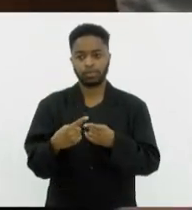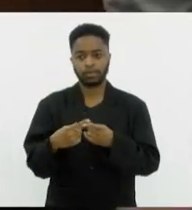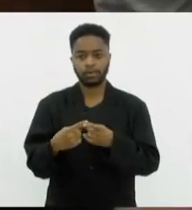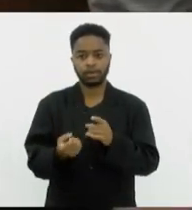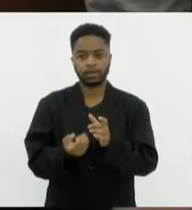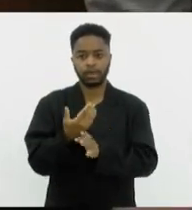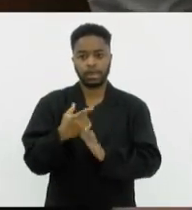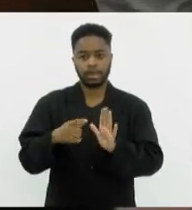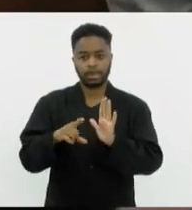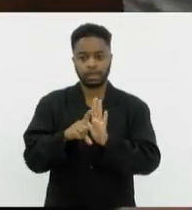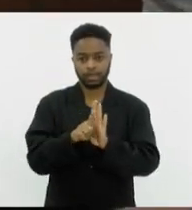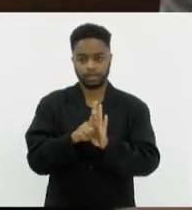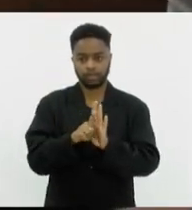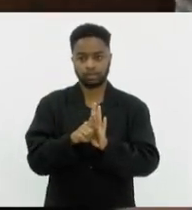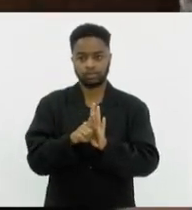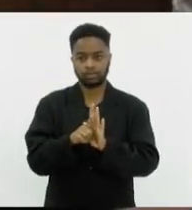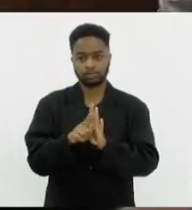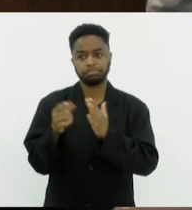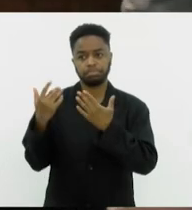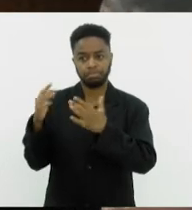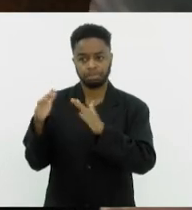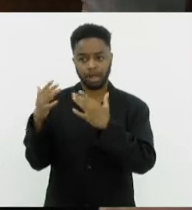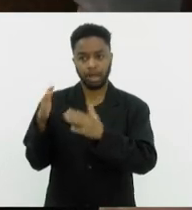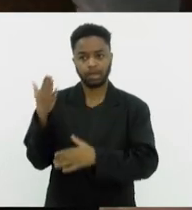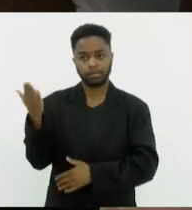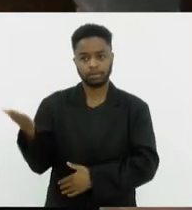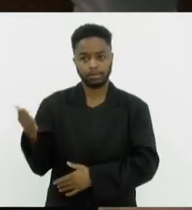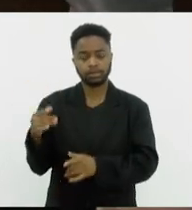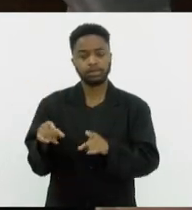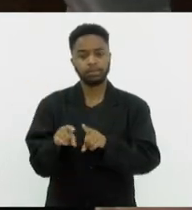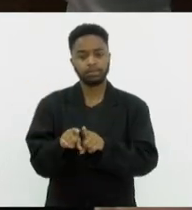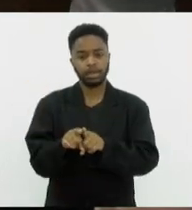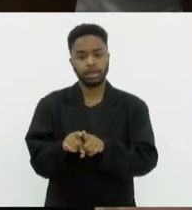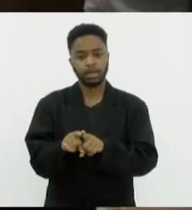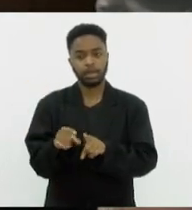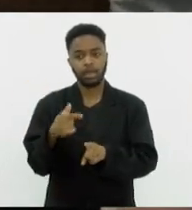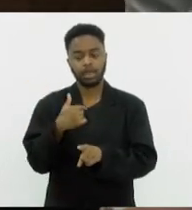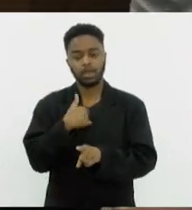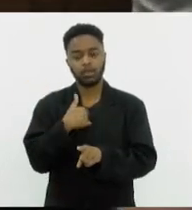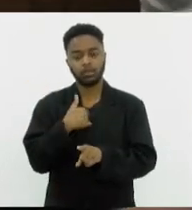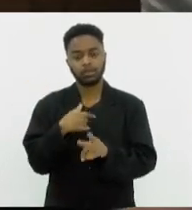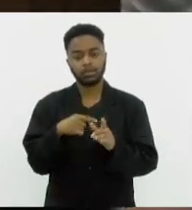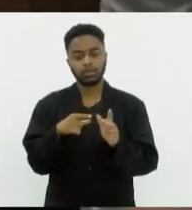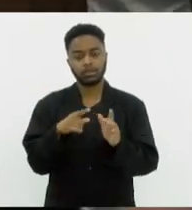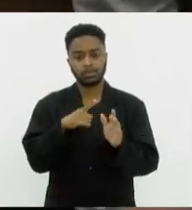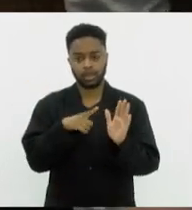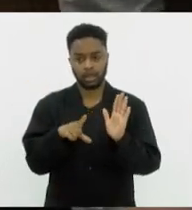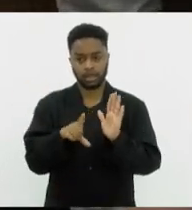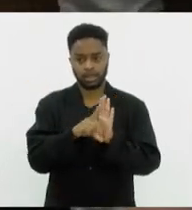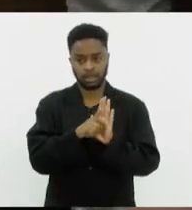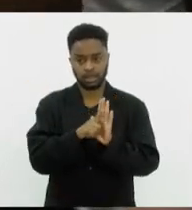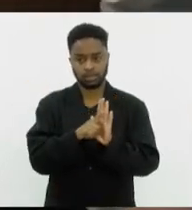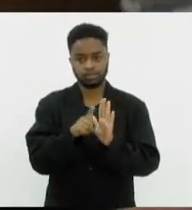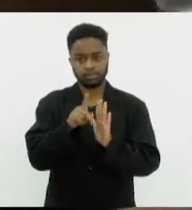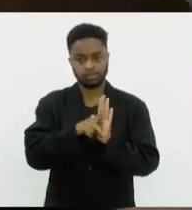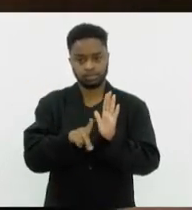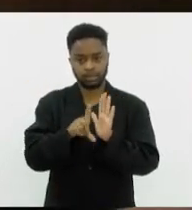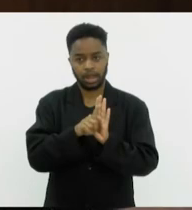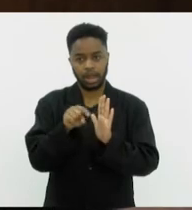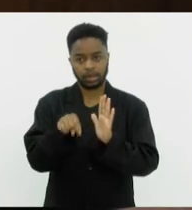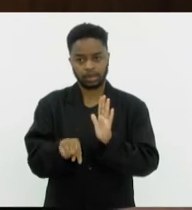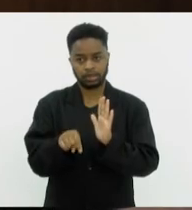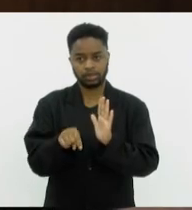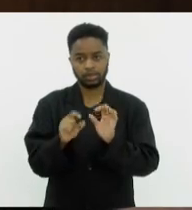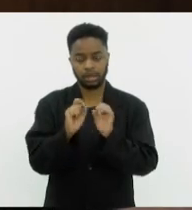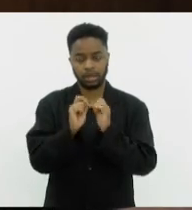lei. Está de parabéns. Que, inclusive, eu tenho uma lei que tramitam a PL nesta